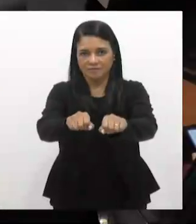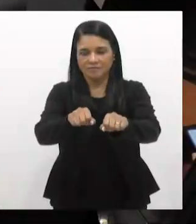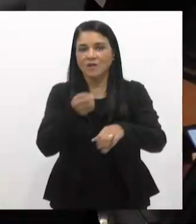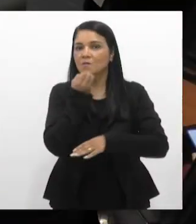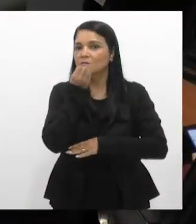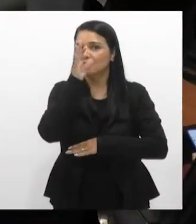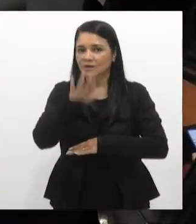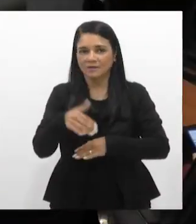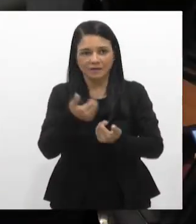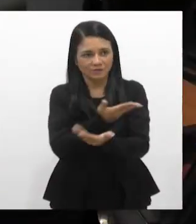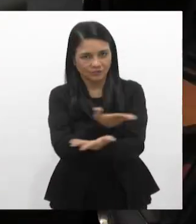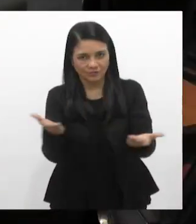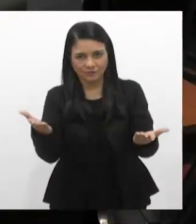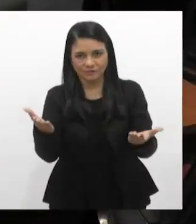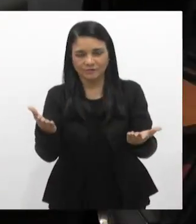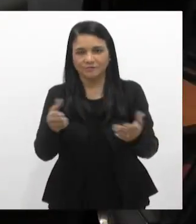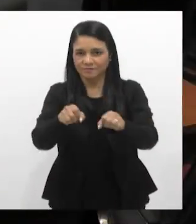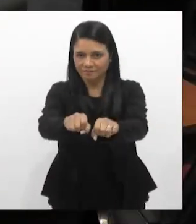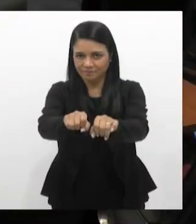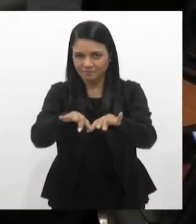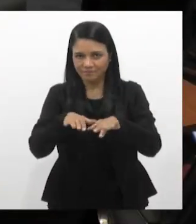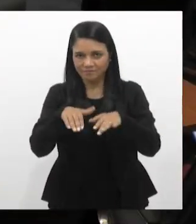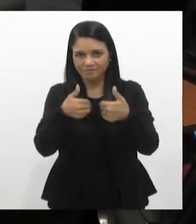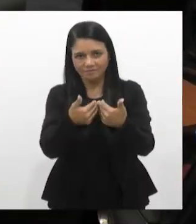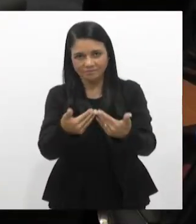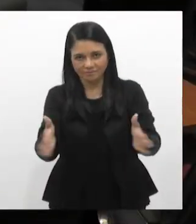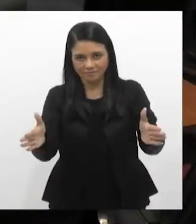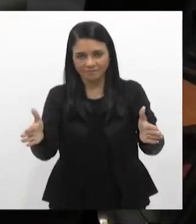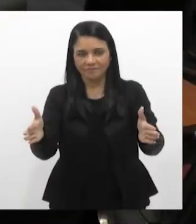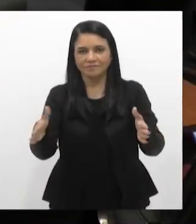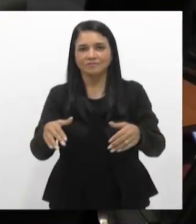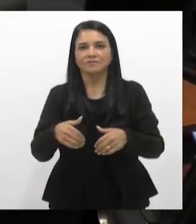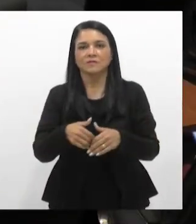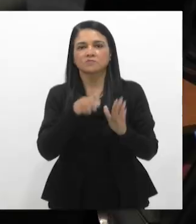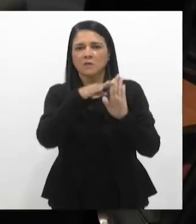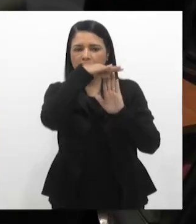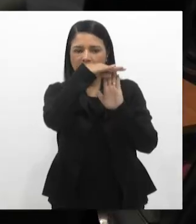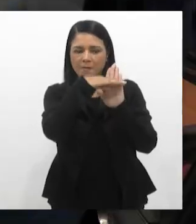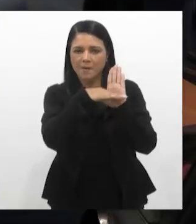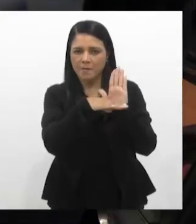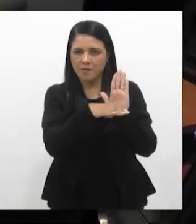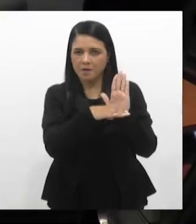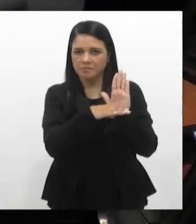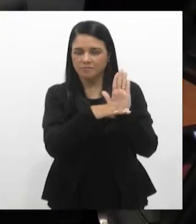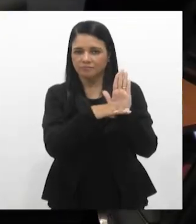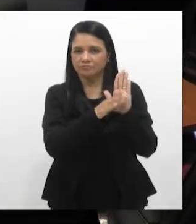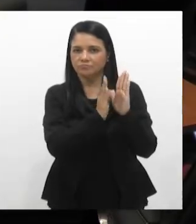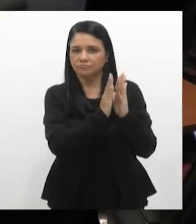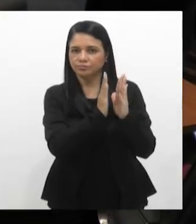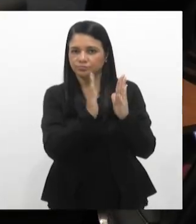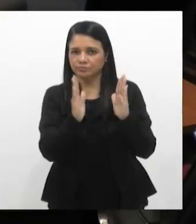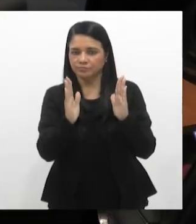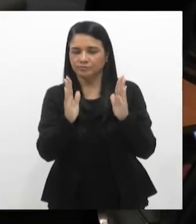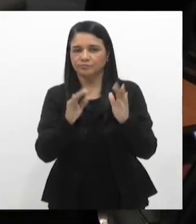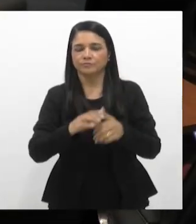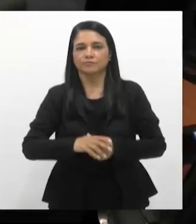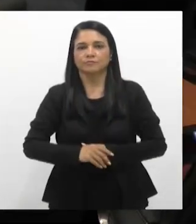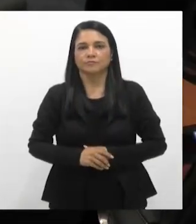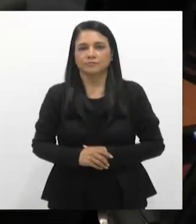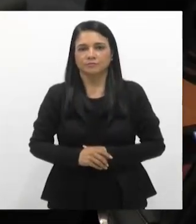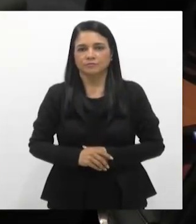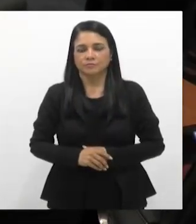Boa tarde a todos. Está reaberta a sessão. Passa-se a ordem do dia.